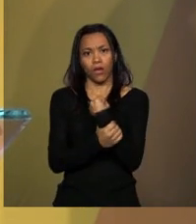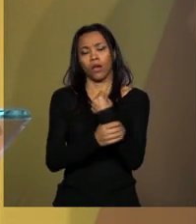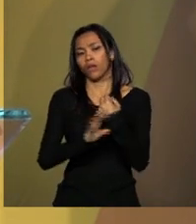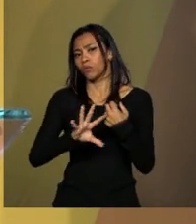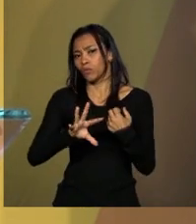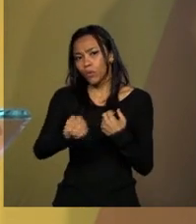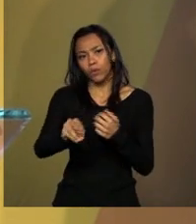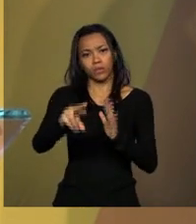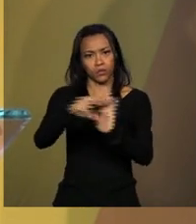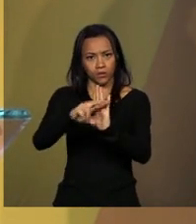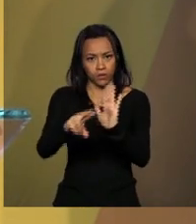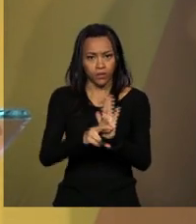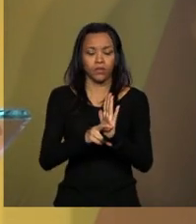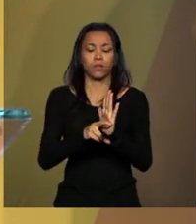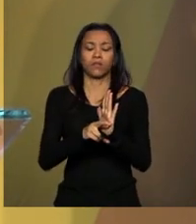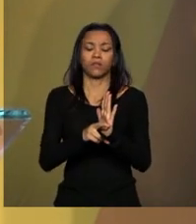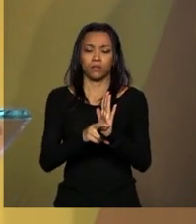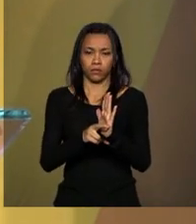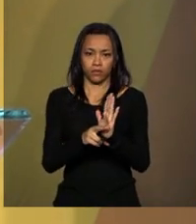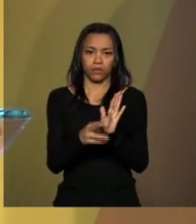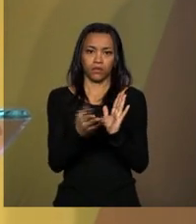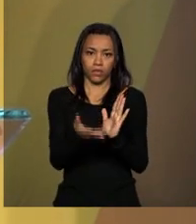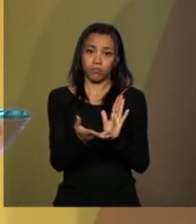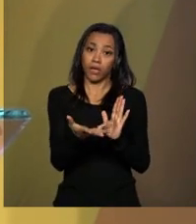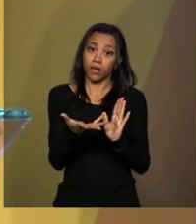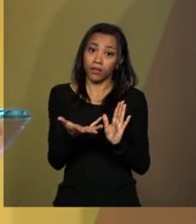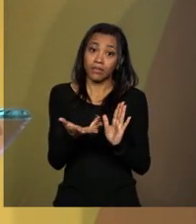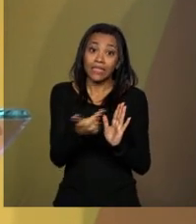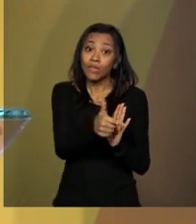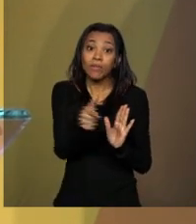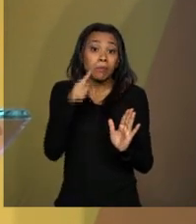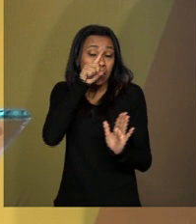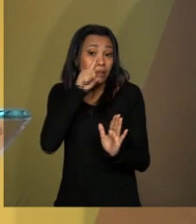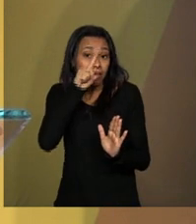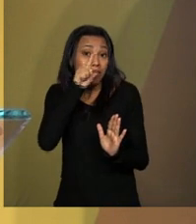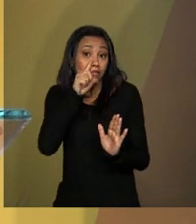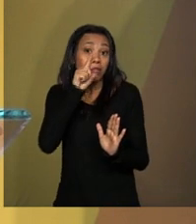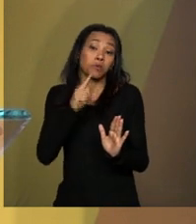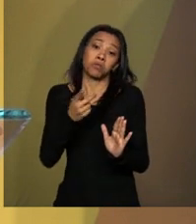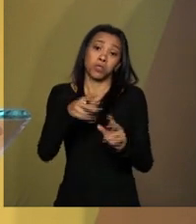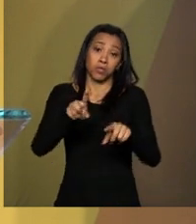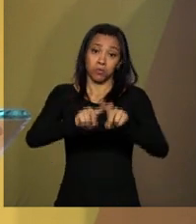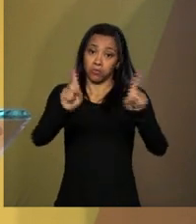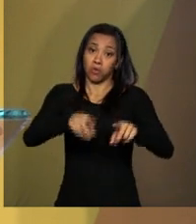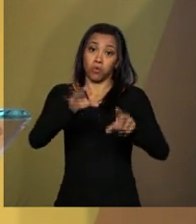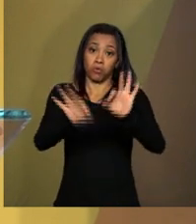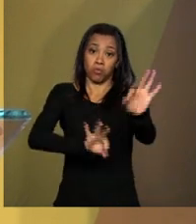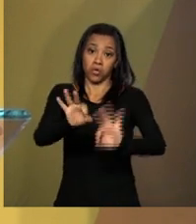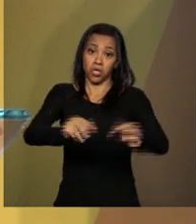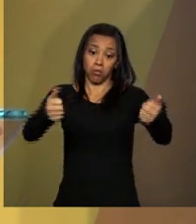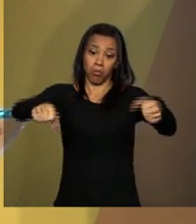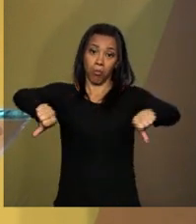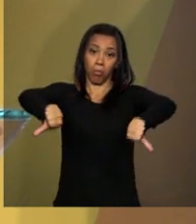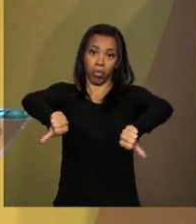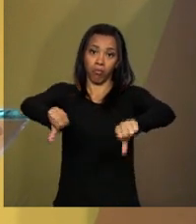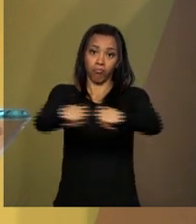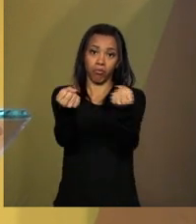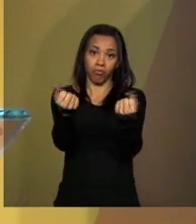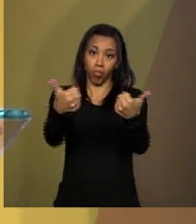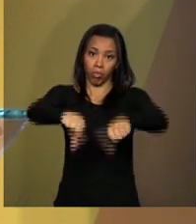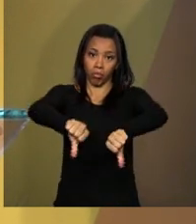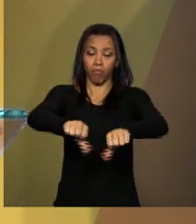medidas de de para atenuar riscos e gerir riscos precisaremos entre 6 a